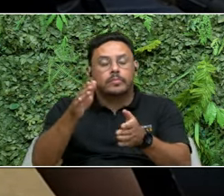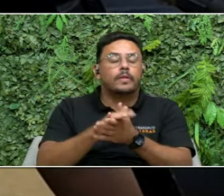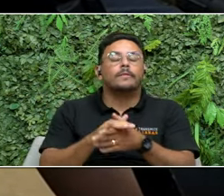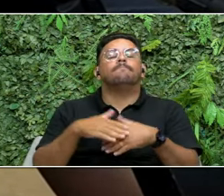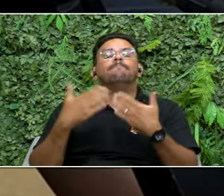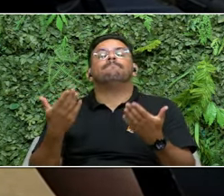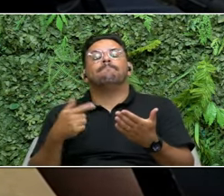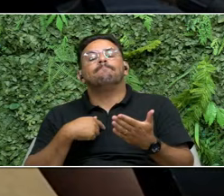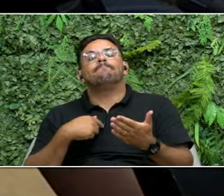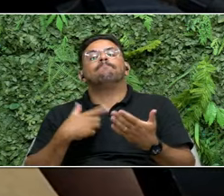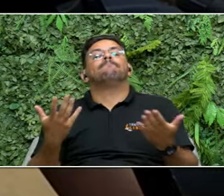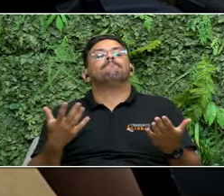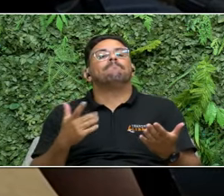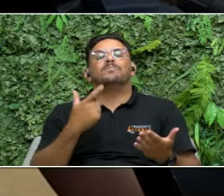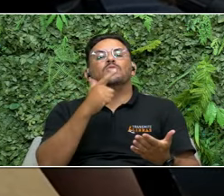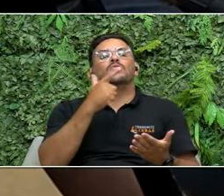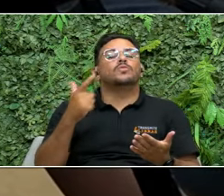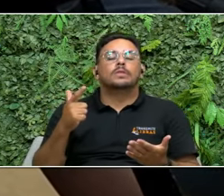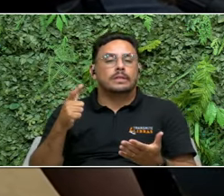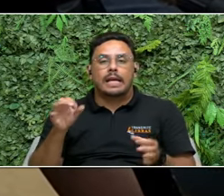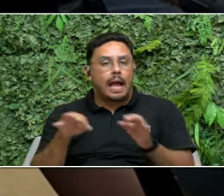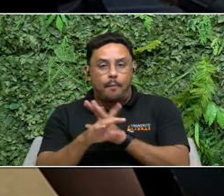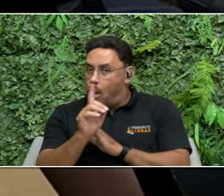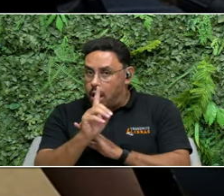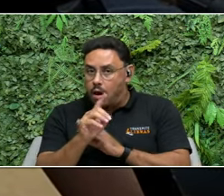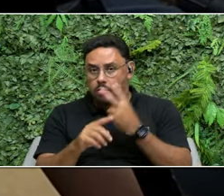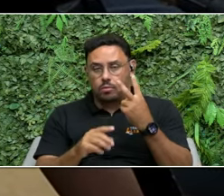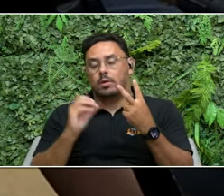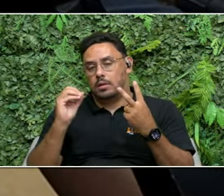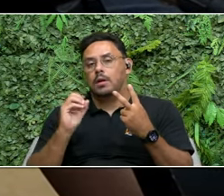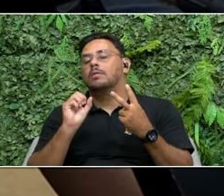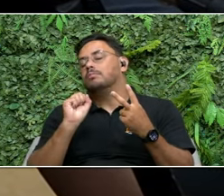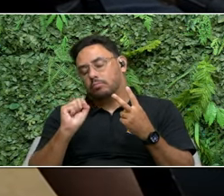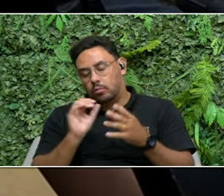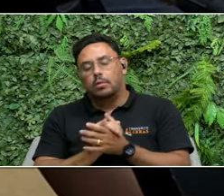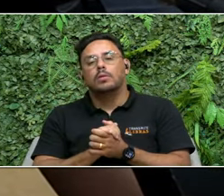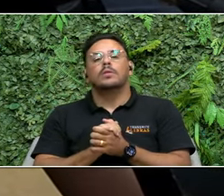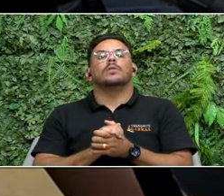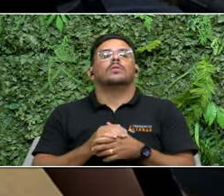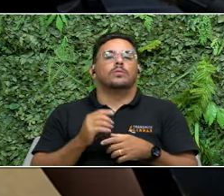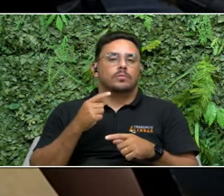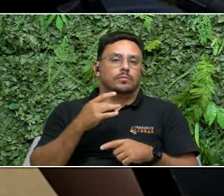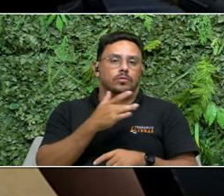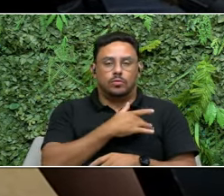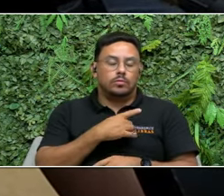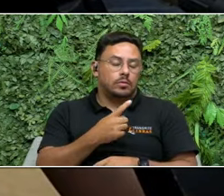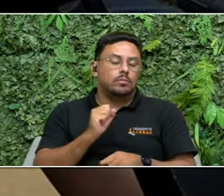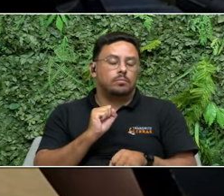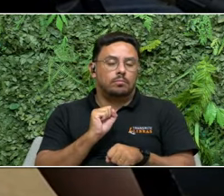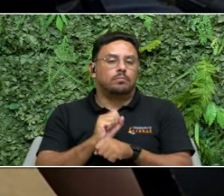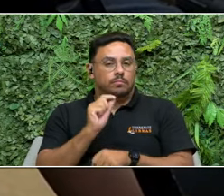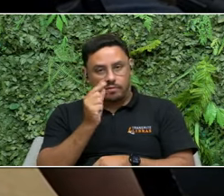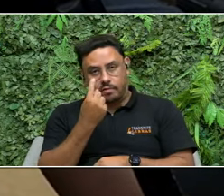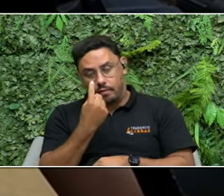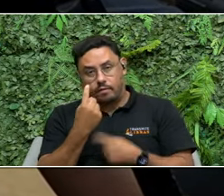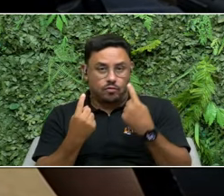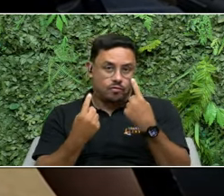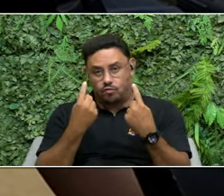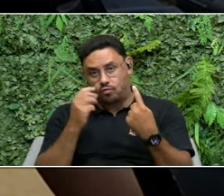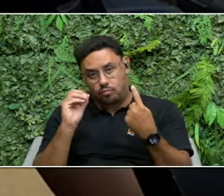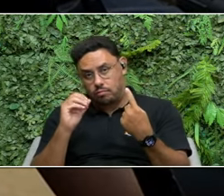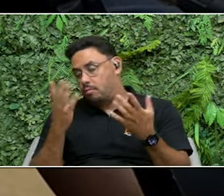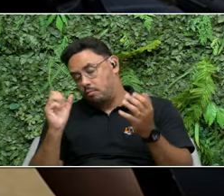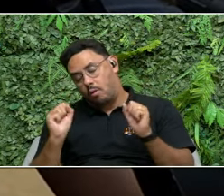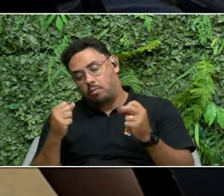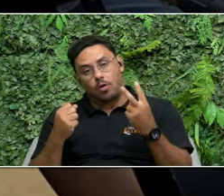ô Bob eu não tem nada resolvido 2 a 0 é verdade Cruzeiro pode fazer um gol numa bola parada pode construir alguma coisa com se o Atlético